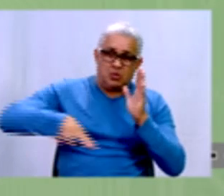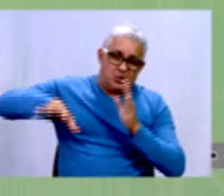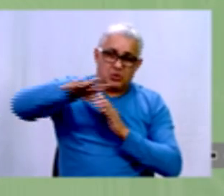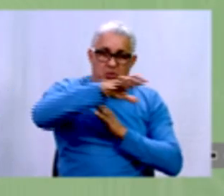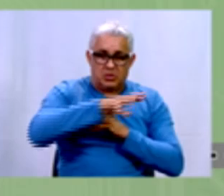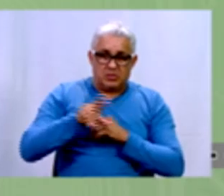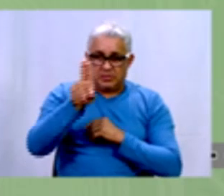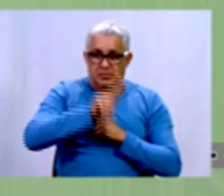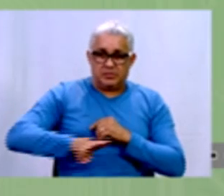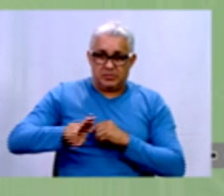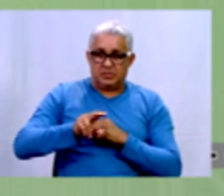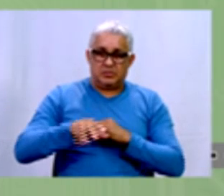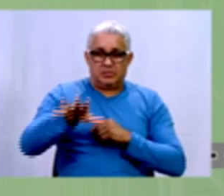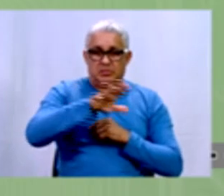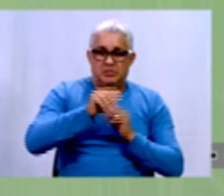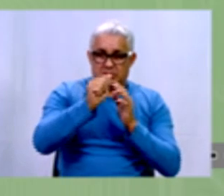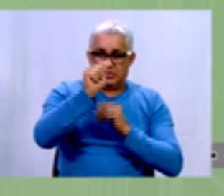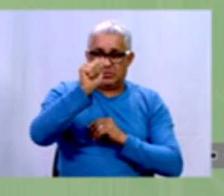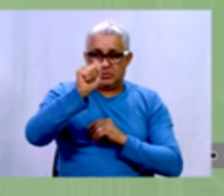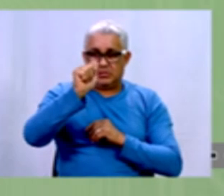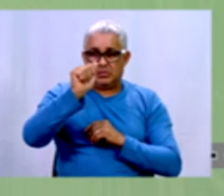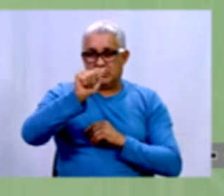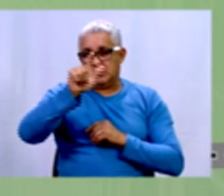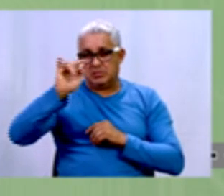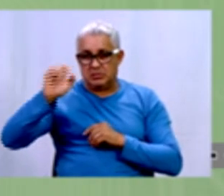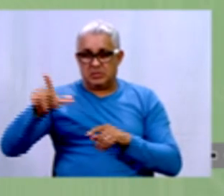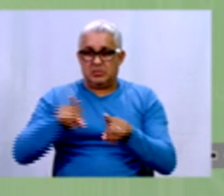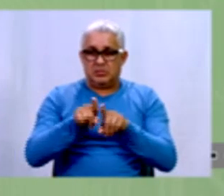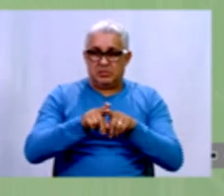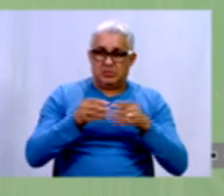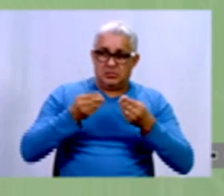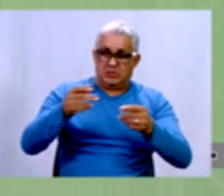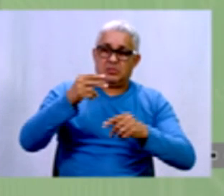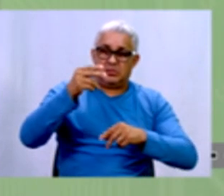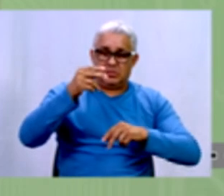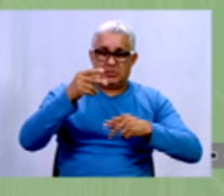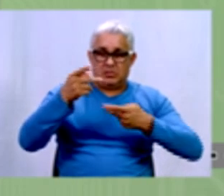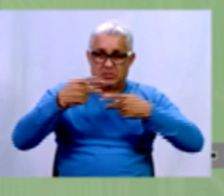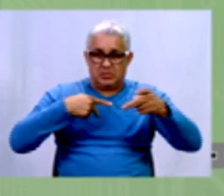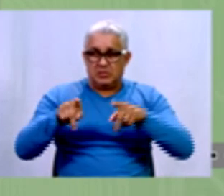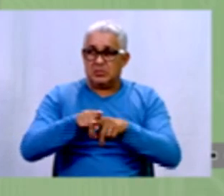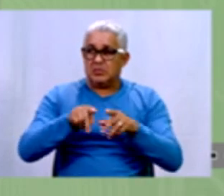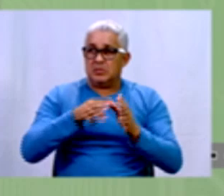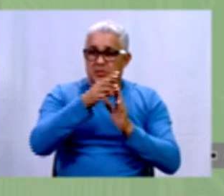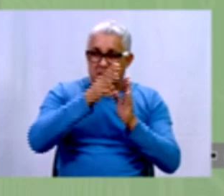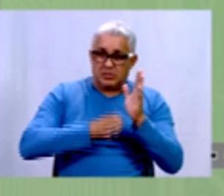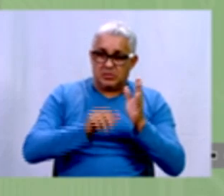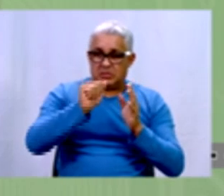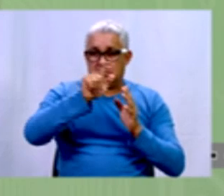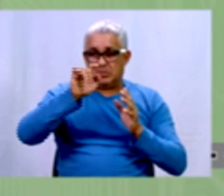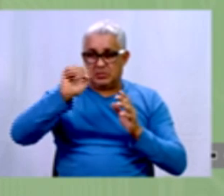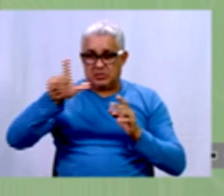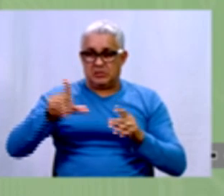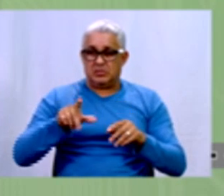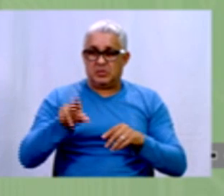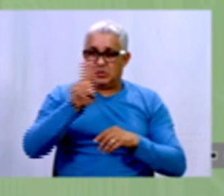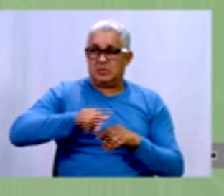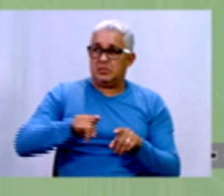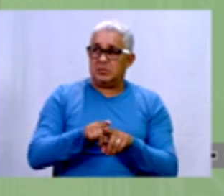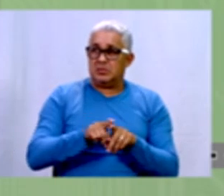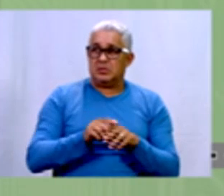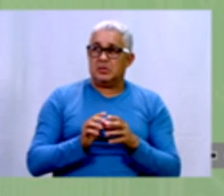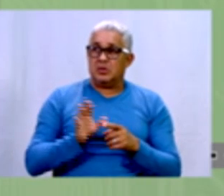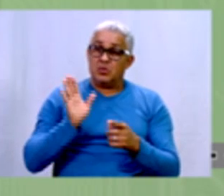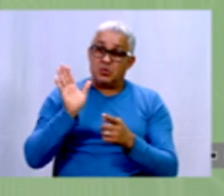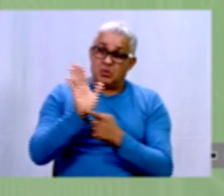na criação de um ambiente ágil para a entrega de projetos e é uma das metodologias ágeis. E aí aqui o